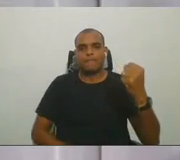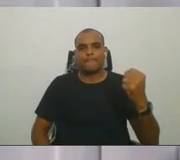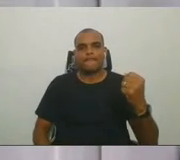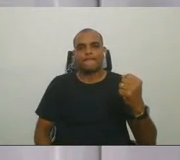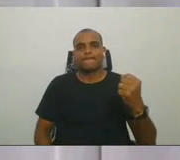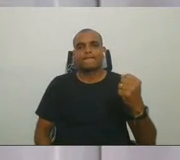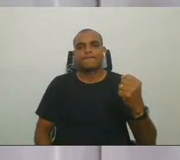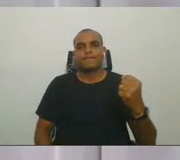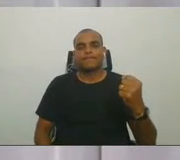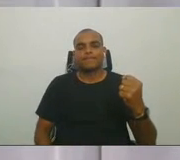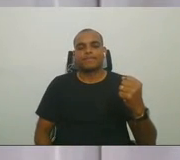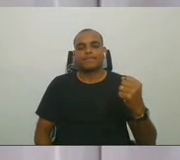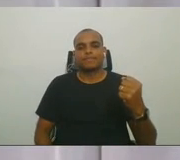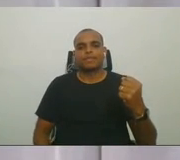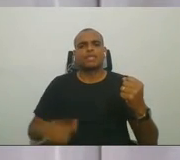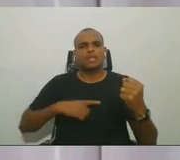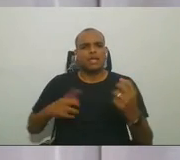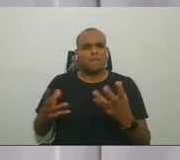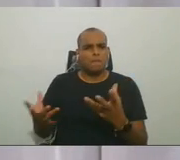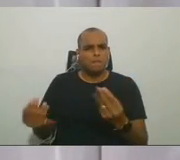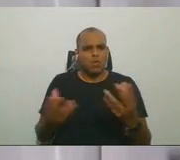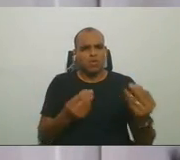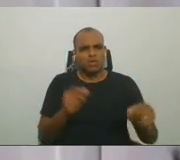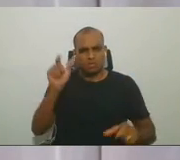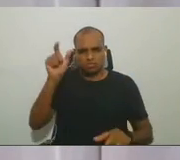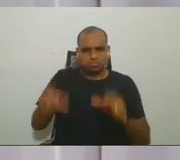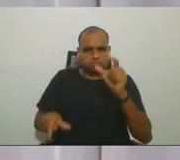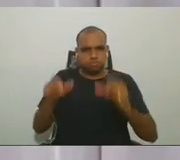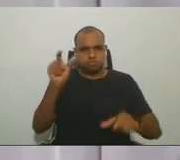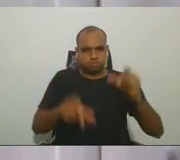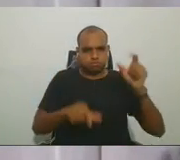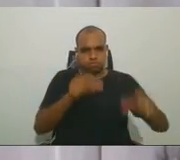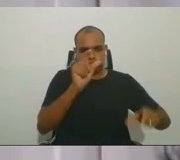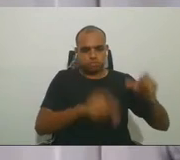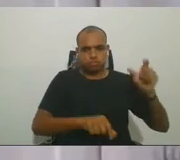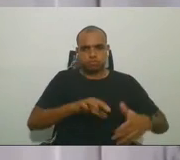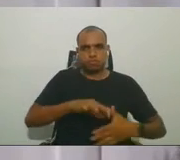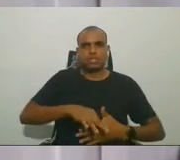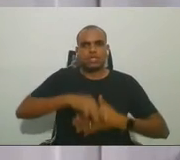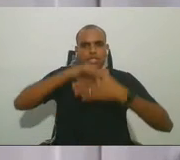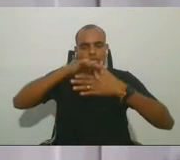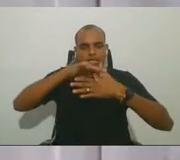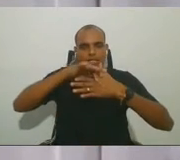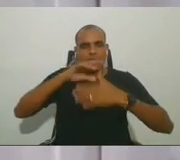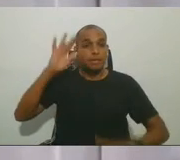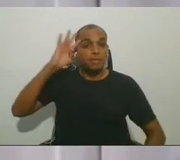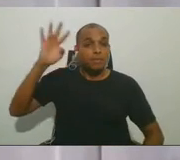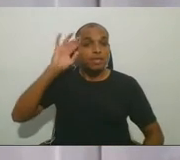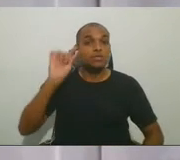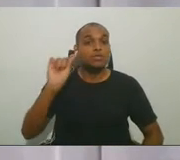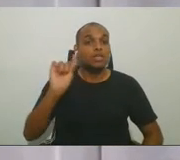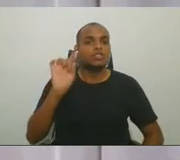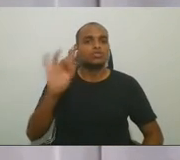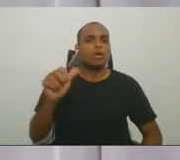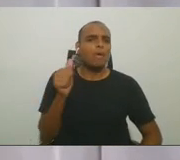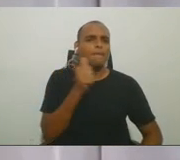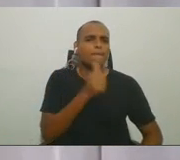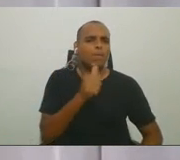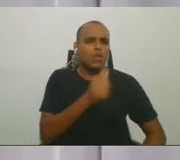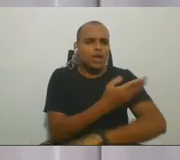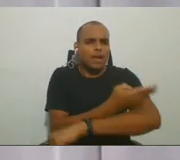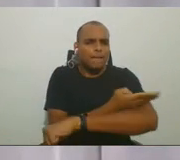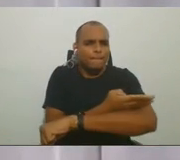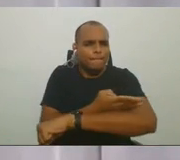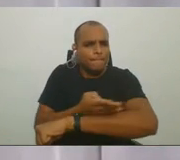faltado militantes que matizam a ideia de que só as mulheres brancas têm forjado as